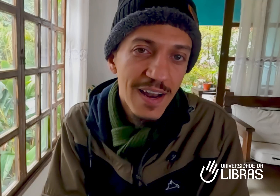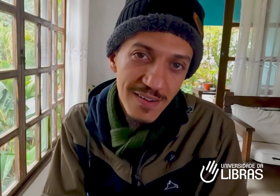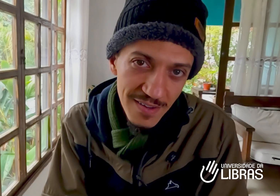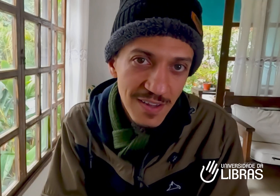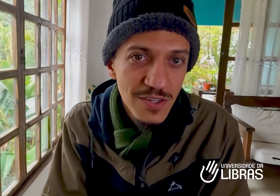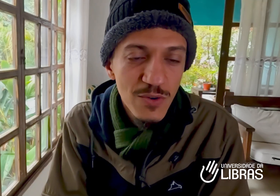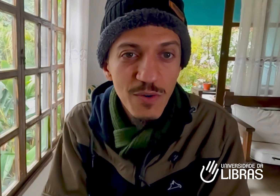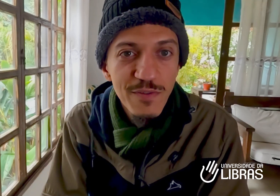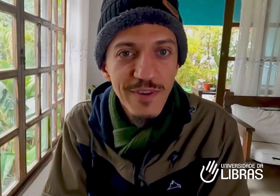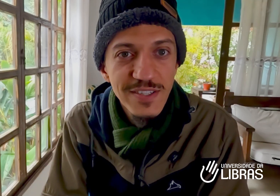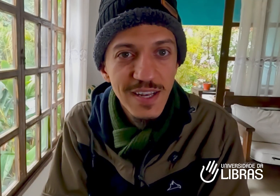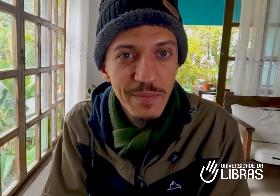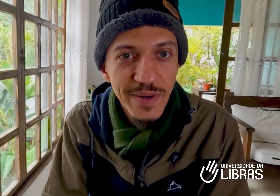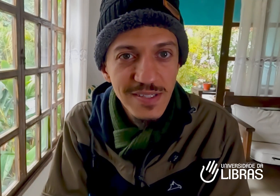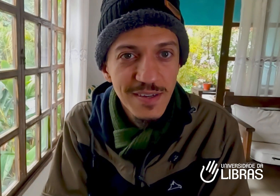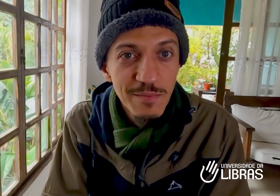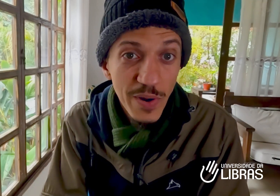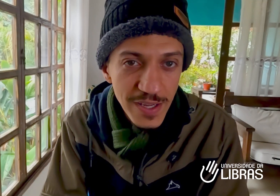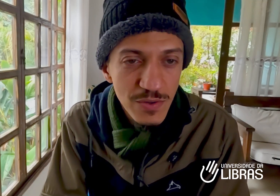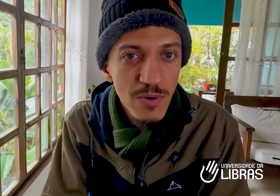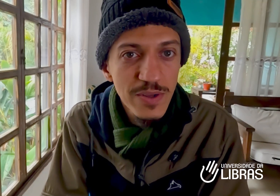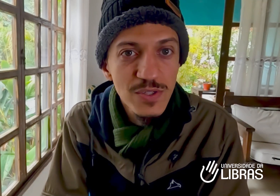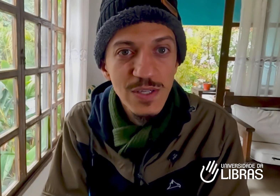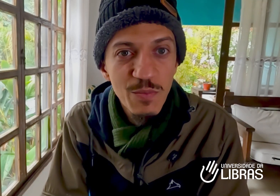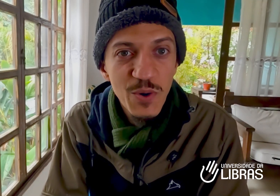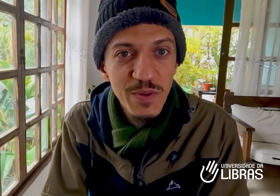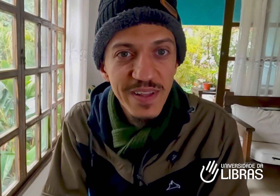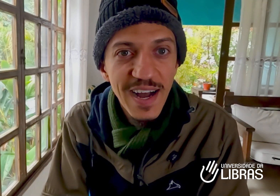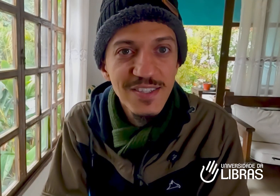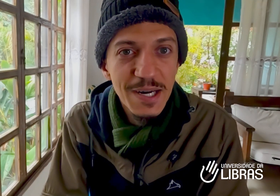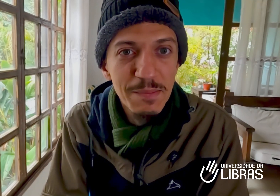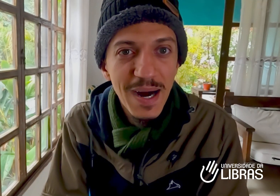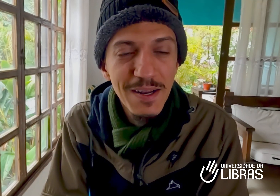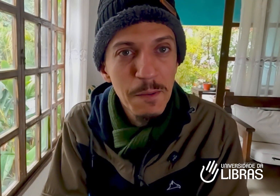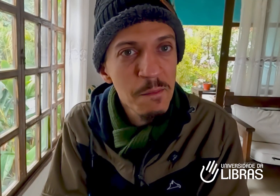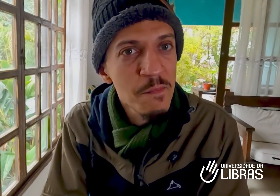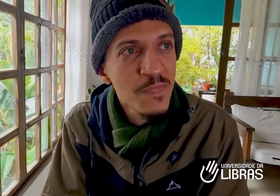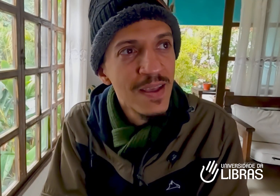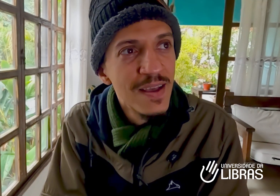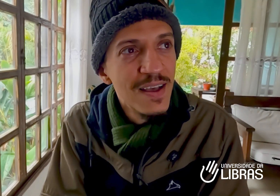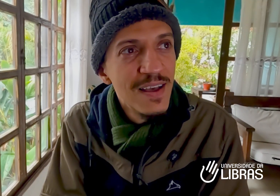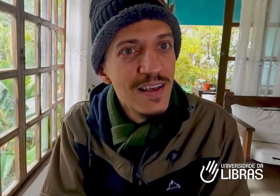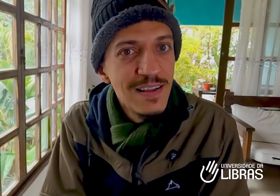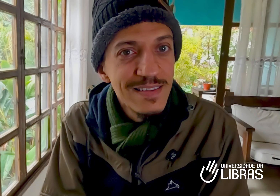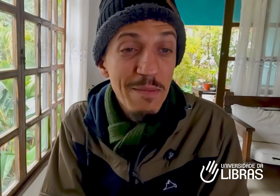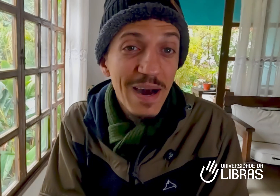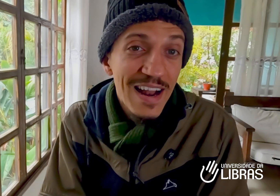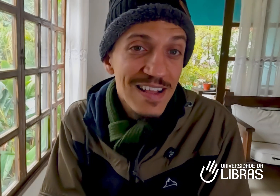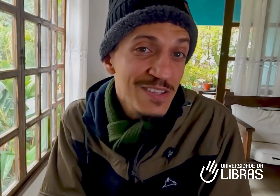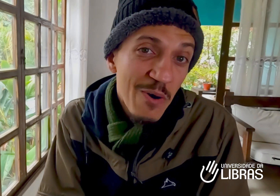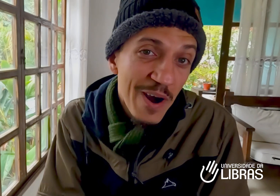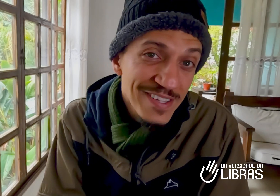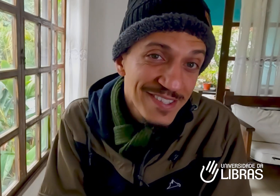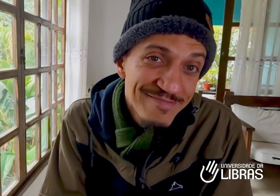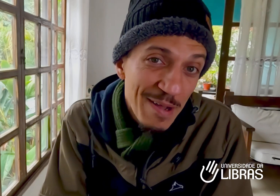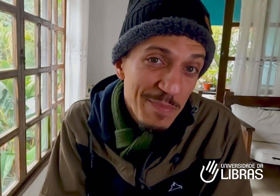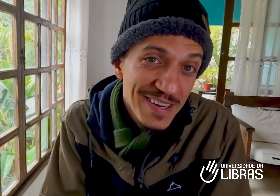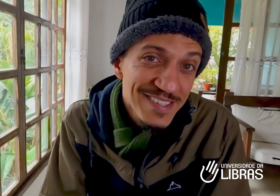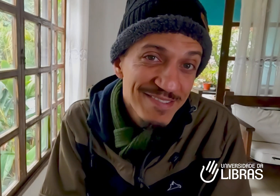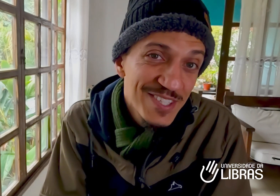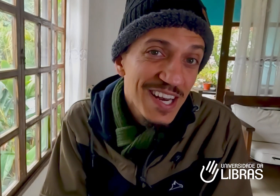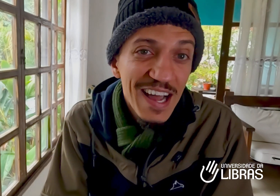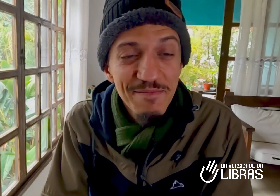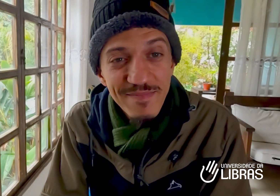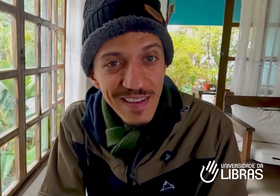diferencial dela se tornou fluente em Libras, por isso conquistou essa oportunidade de trabalho. Trabalha lá 5 horas